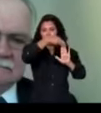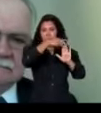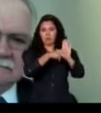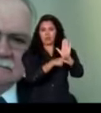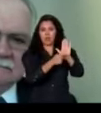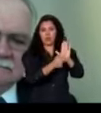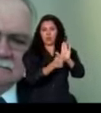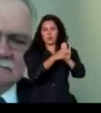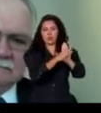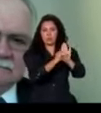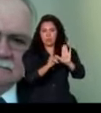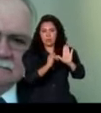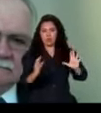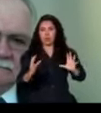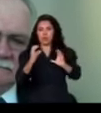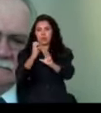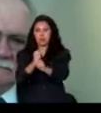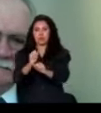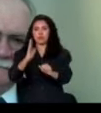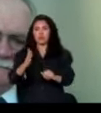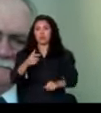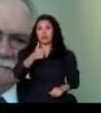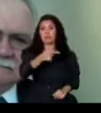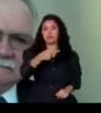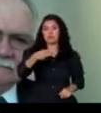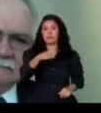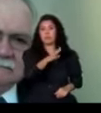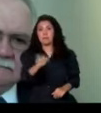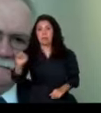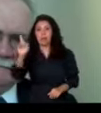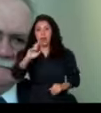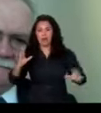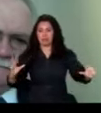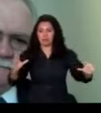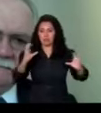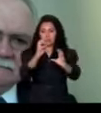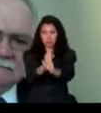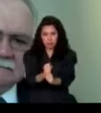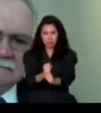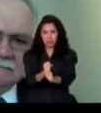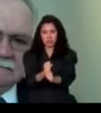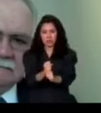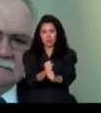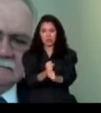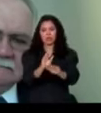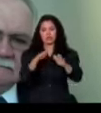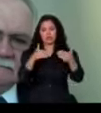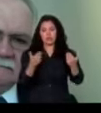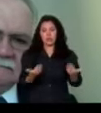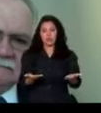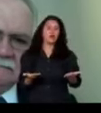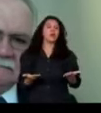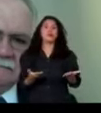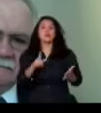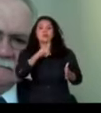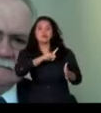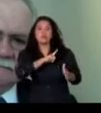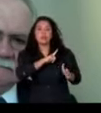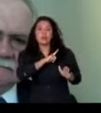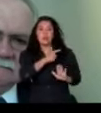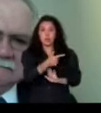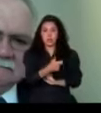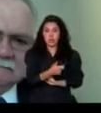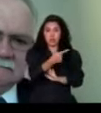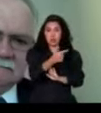bilhões deais 12 bilhões eh de investimento primário da União orçamento